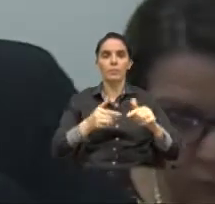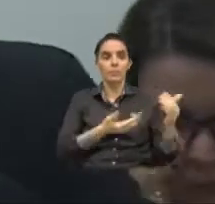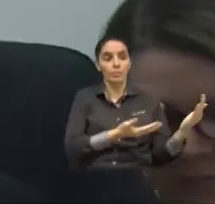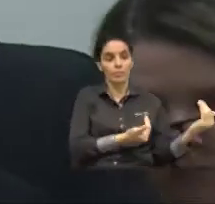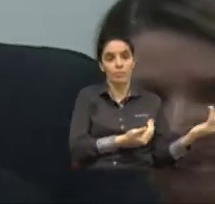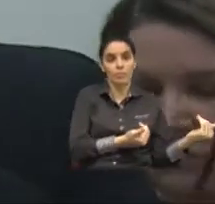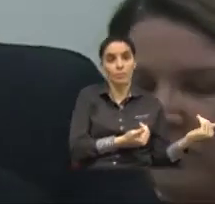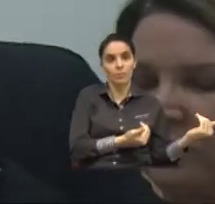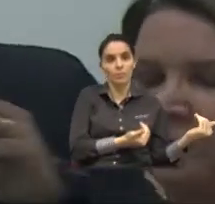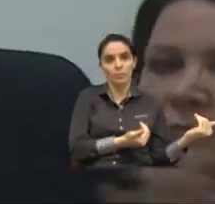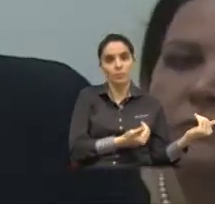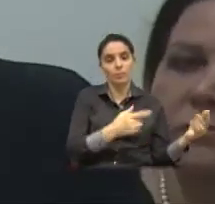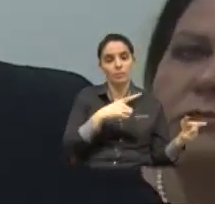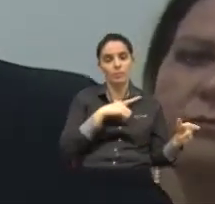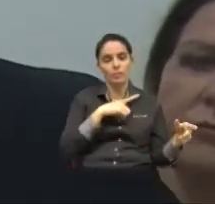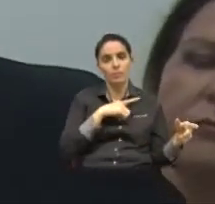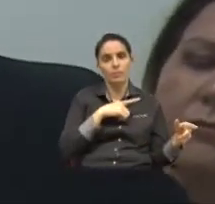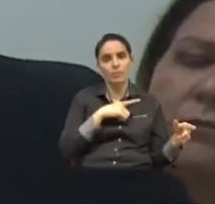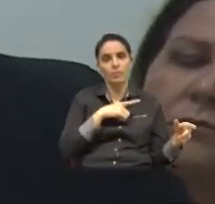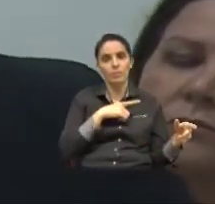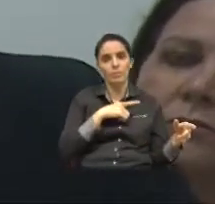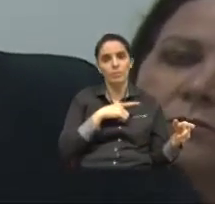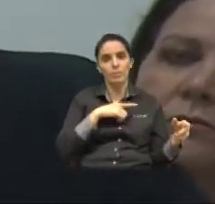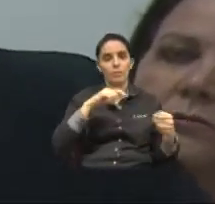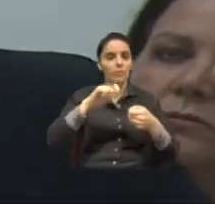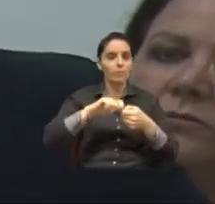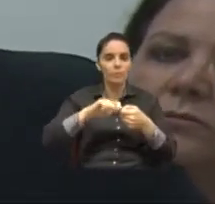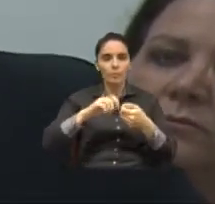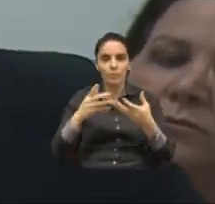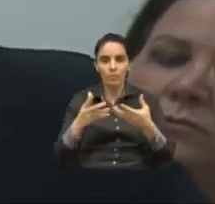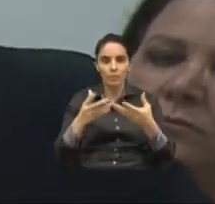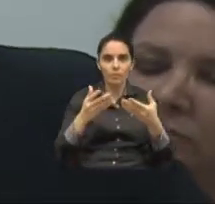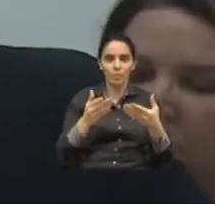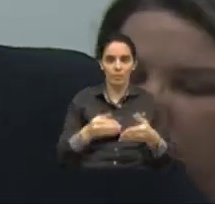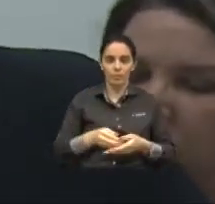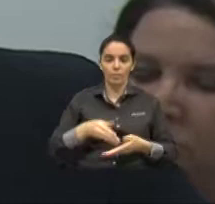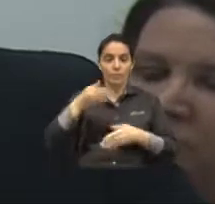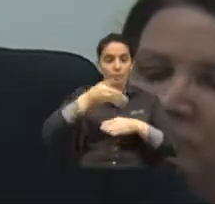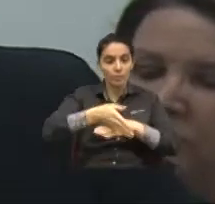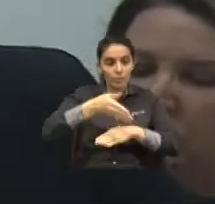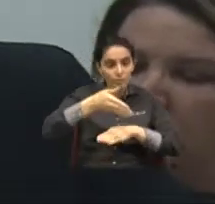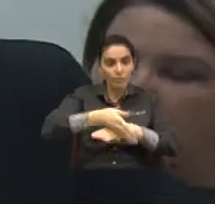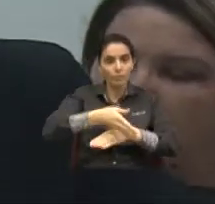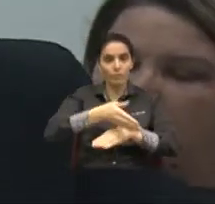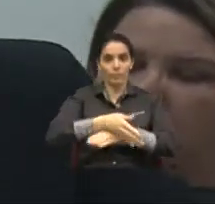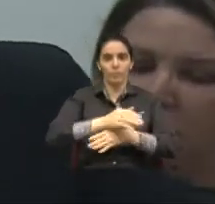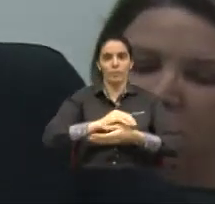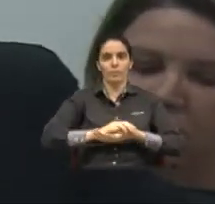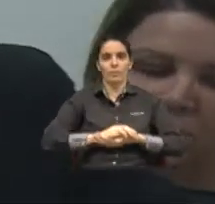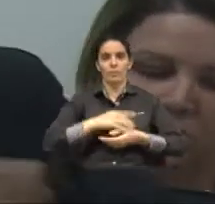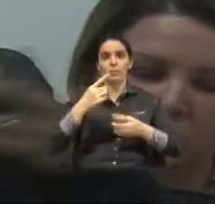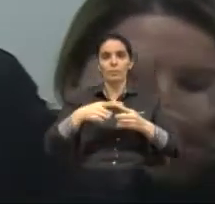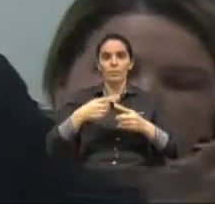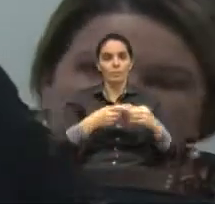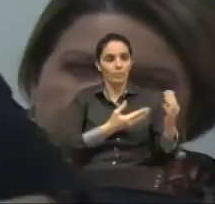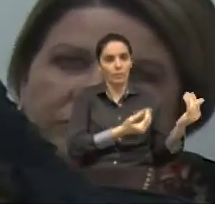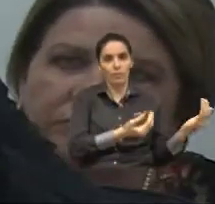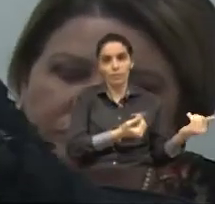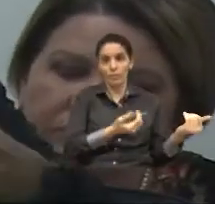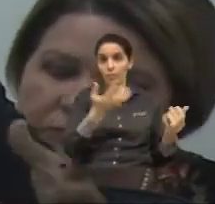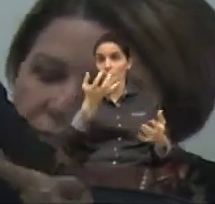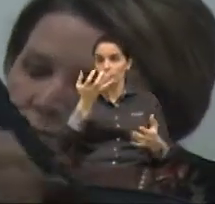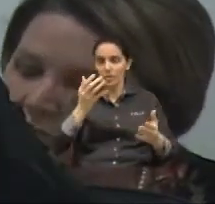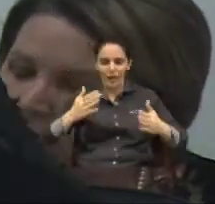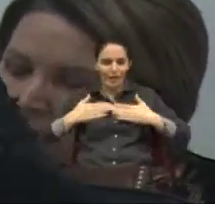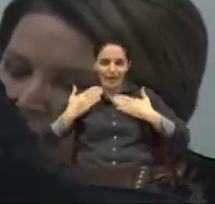os jovens, os adolescentes, dar alternativas, porque eles vão em busca de uma alegria, de